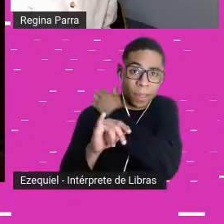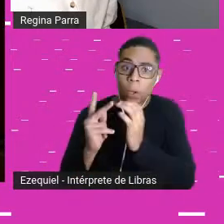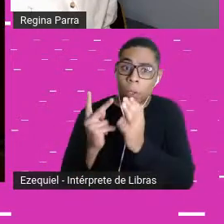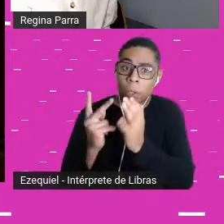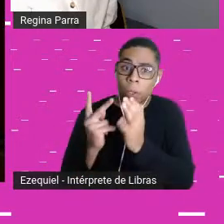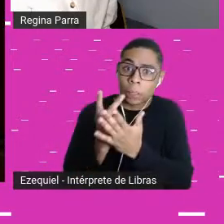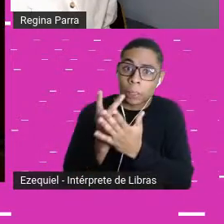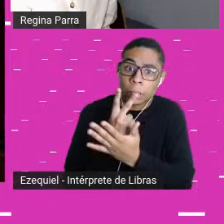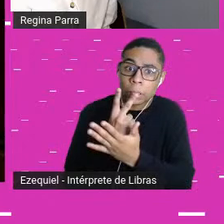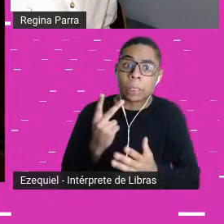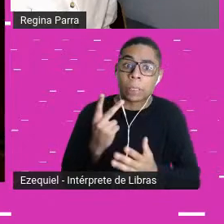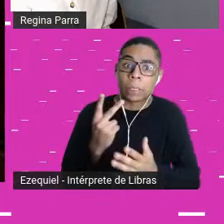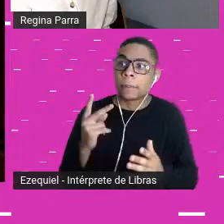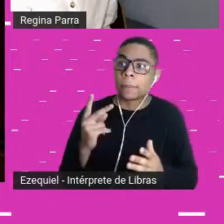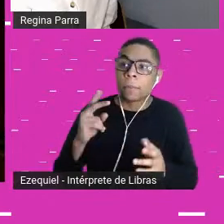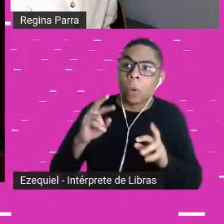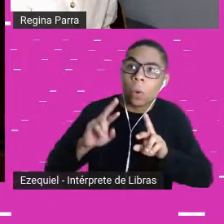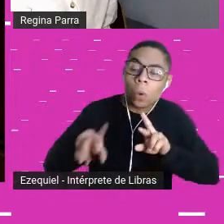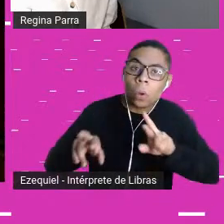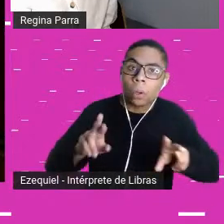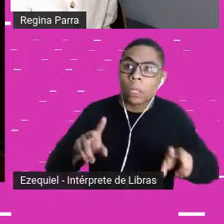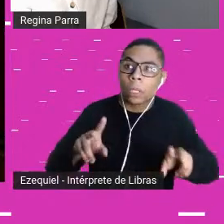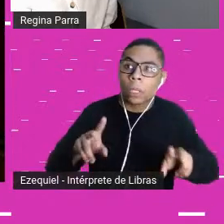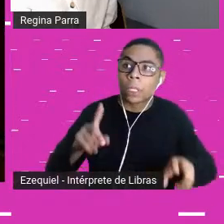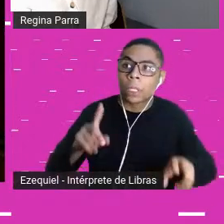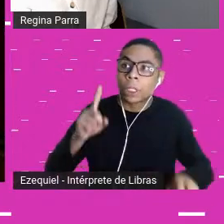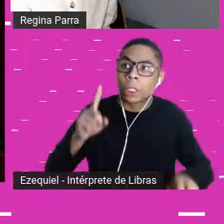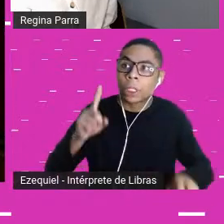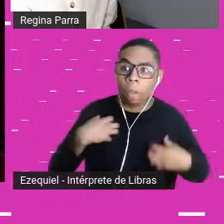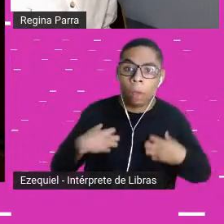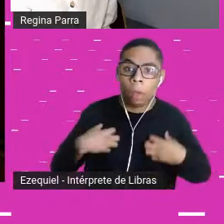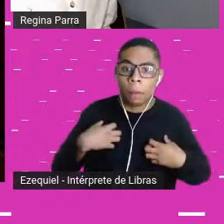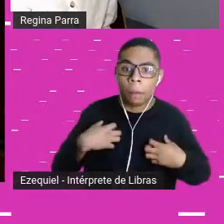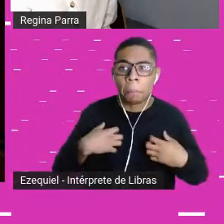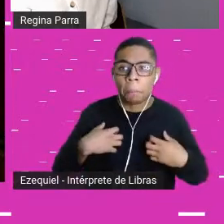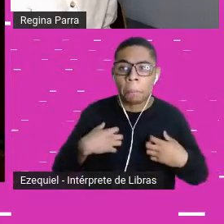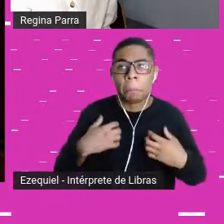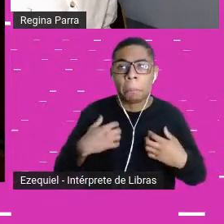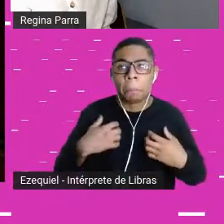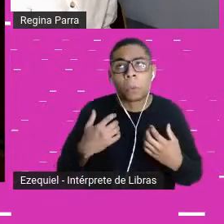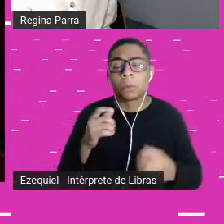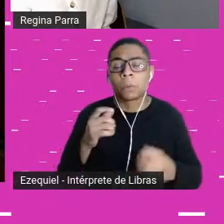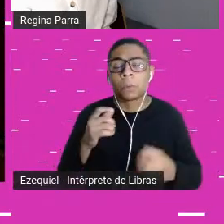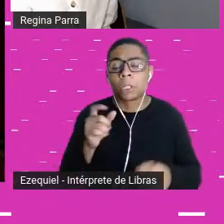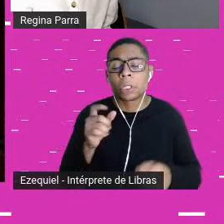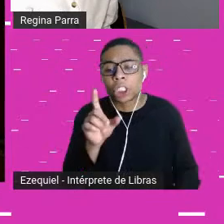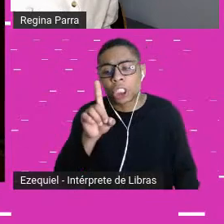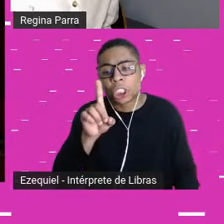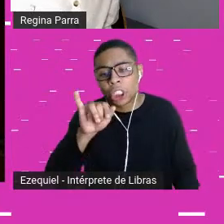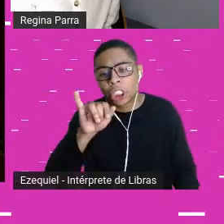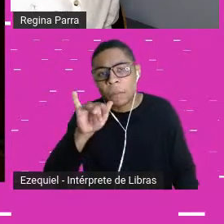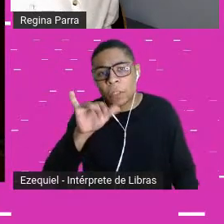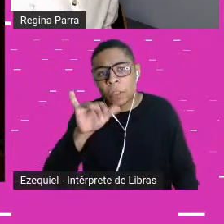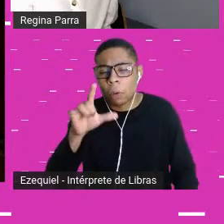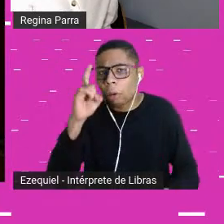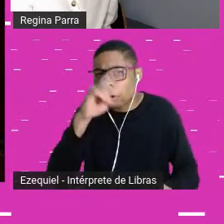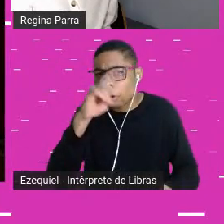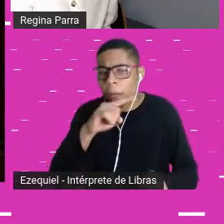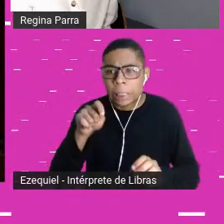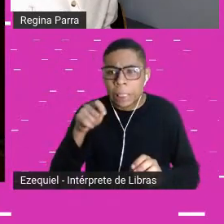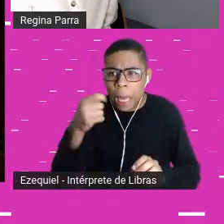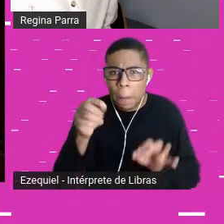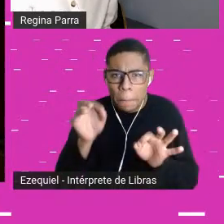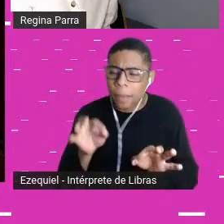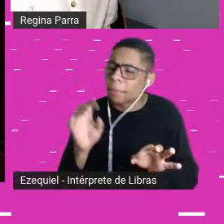difícil, talvez essa não seja a palavra, mas algo que nos desafiasse a todos, né?